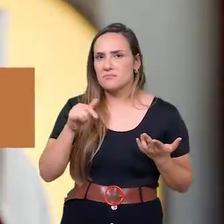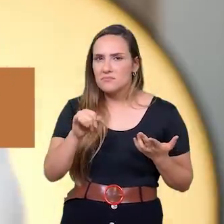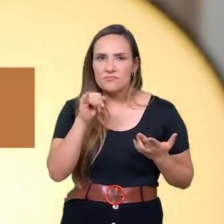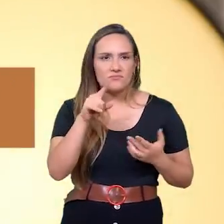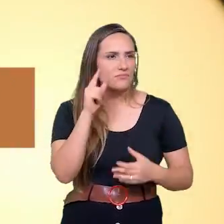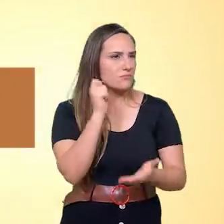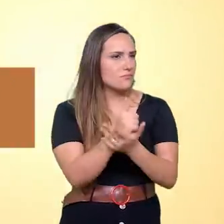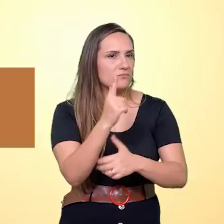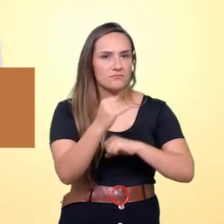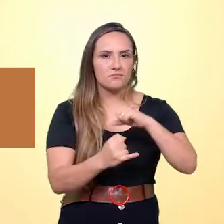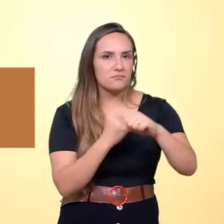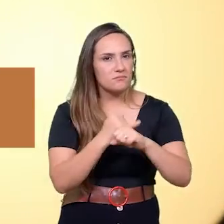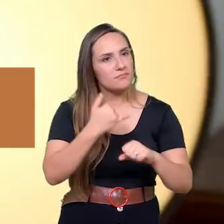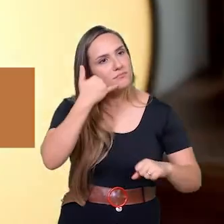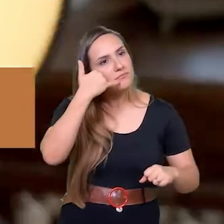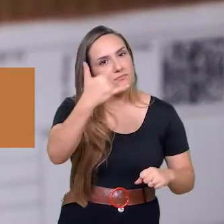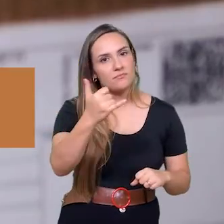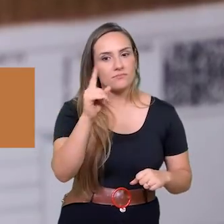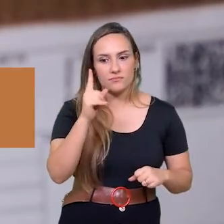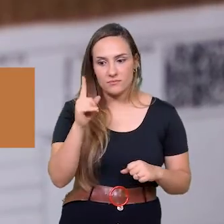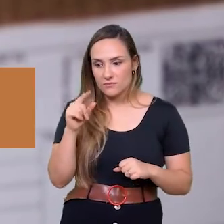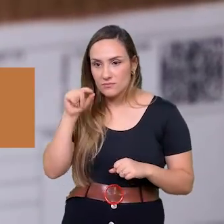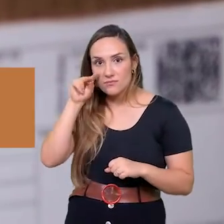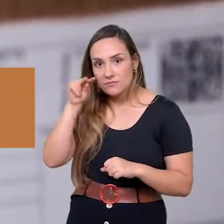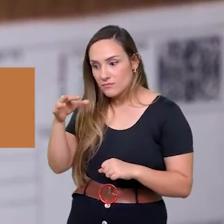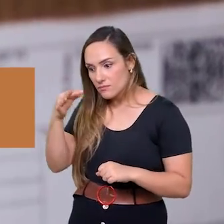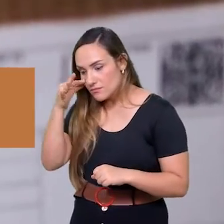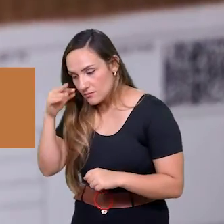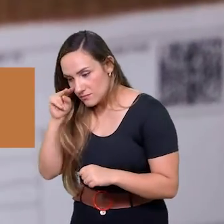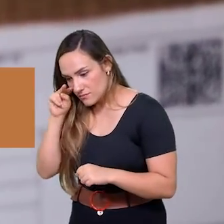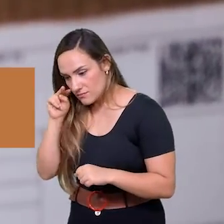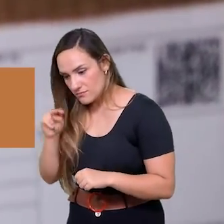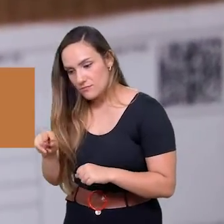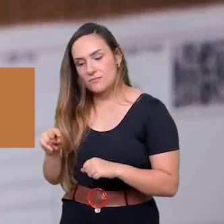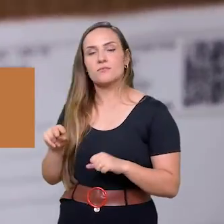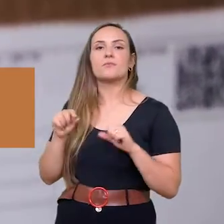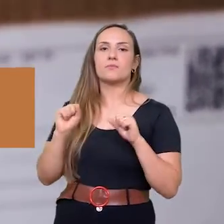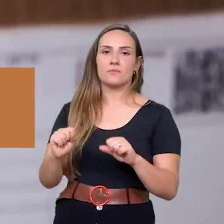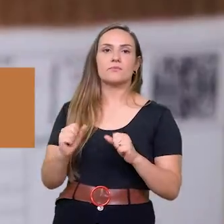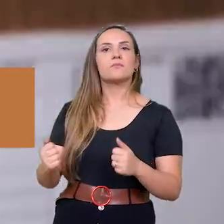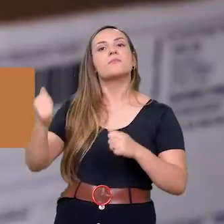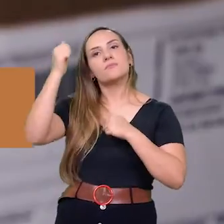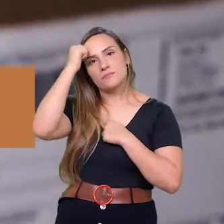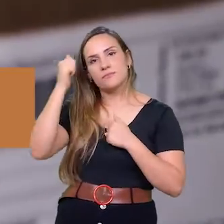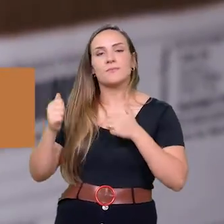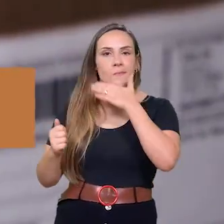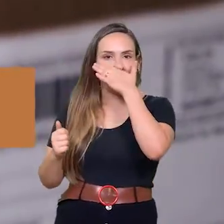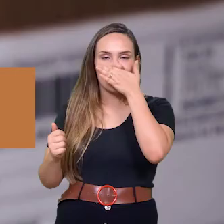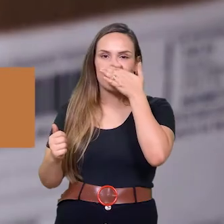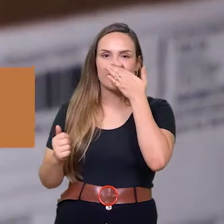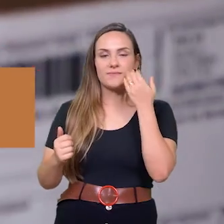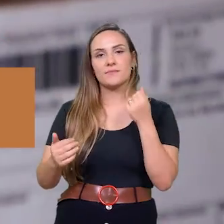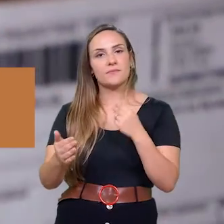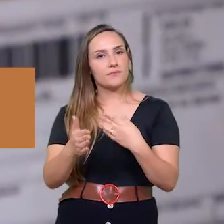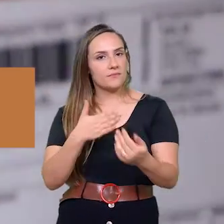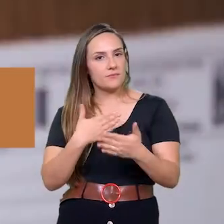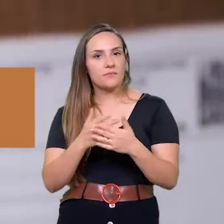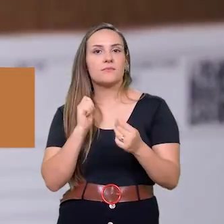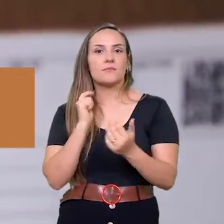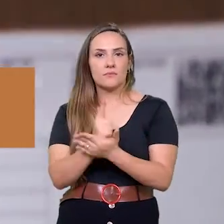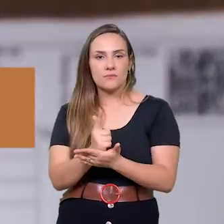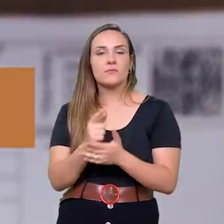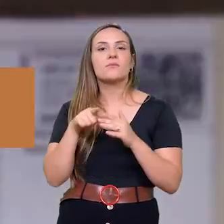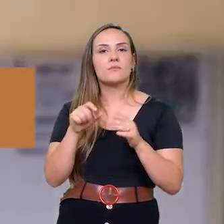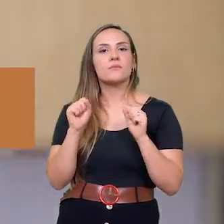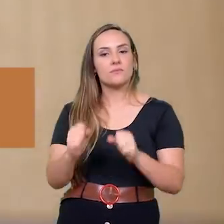internet, por telefone, qualquer forma de compra à distância, que não seja dentro do estabelecimento físico, qualquer